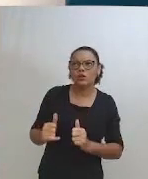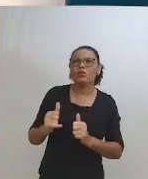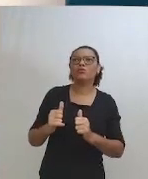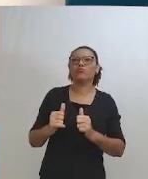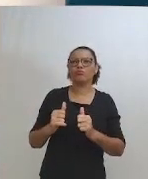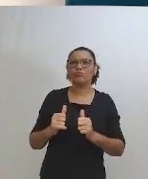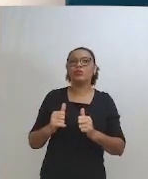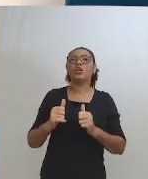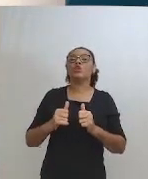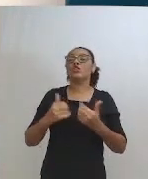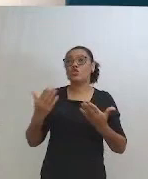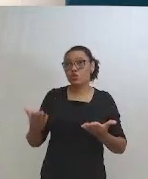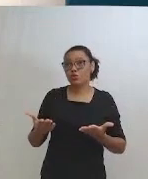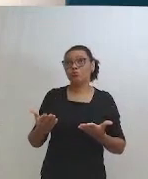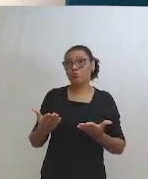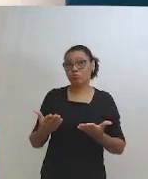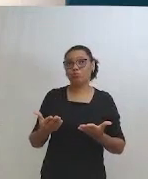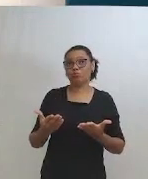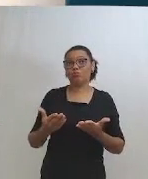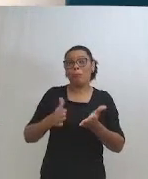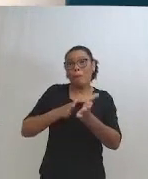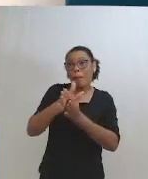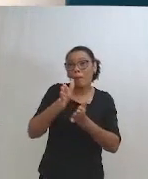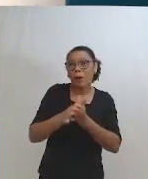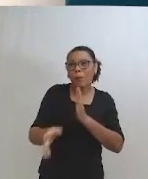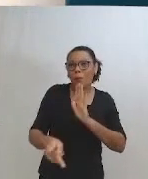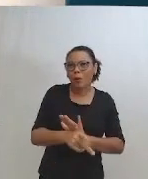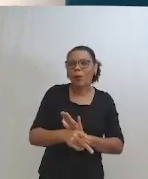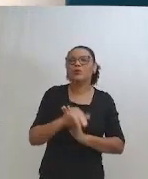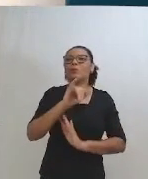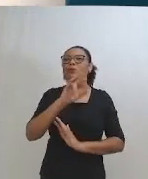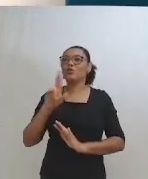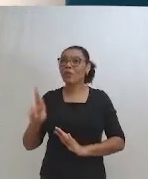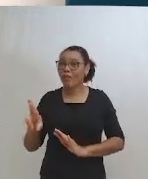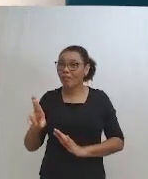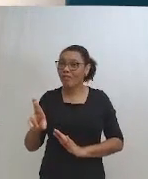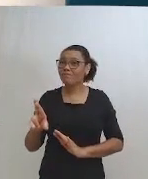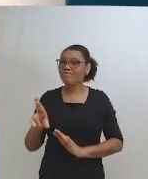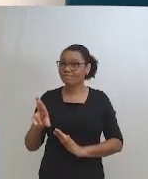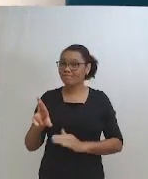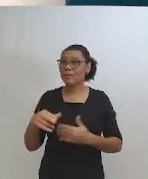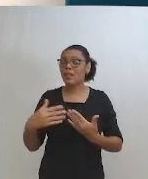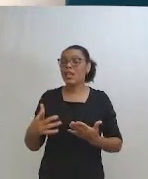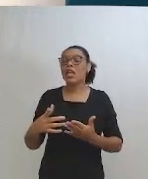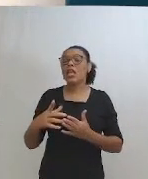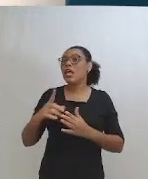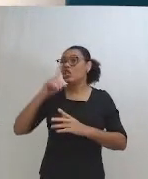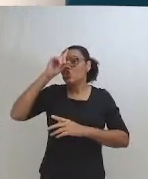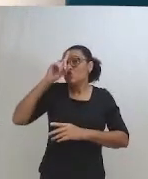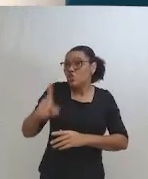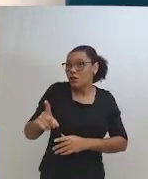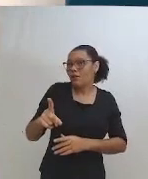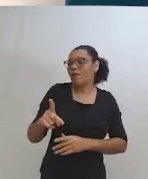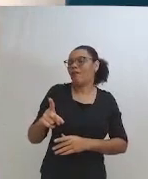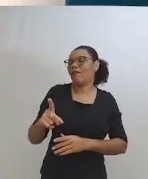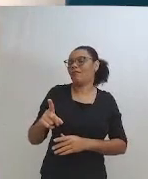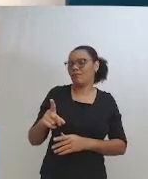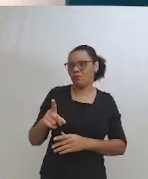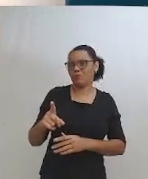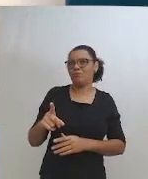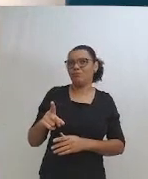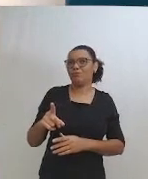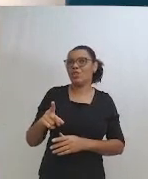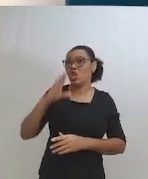renda, que há uma proteção de sigilo, diretamente à Receita Federal, e não encaminhamento,